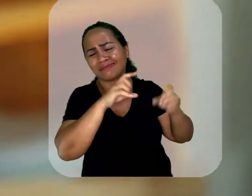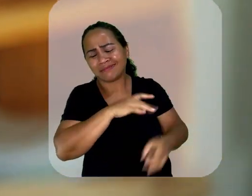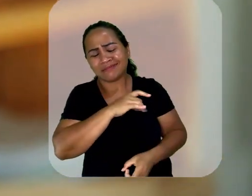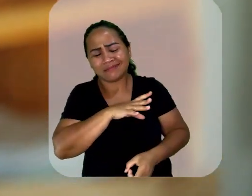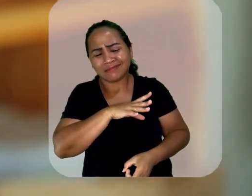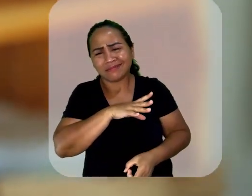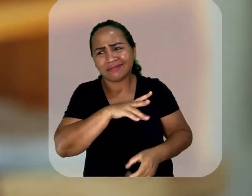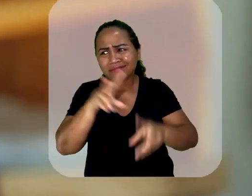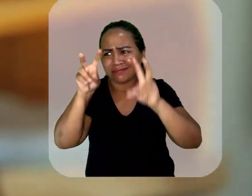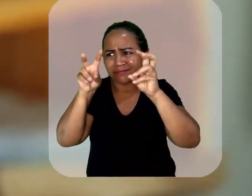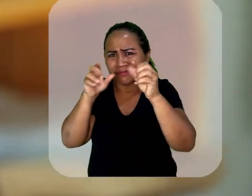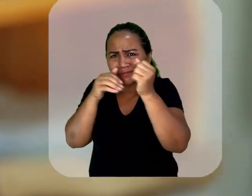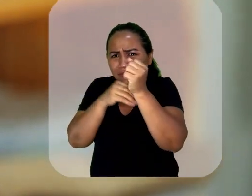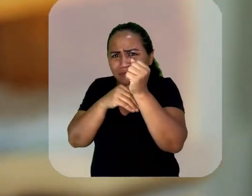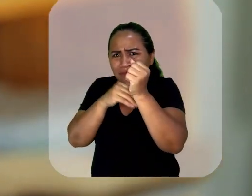sobre o mistério dos olhos.